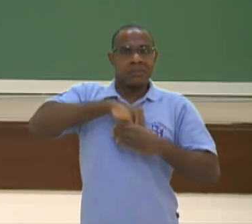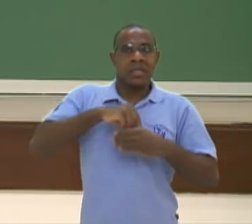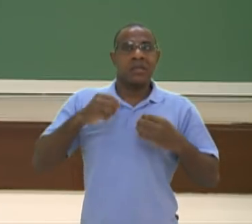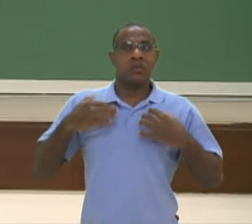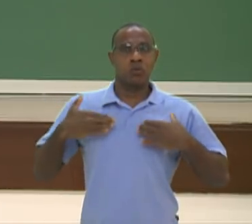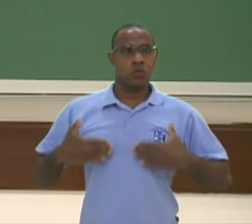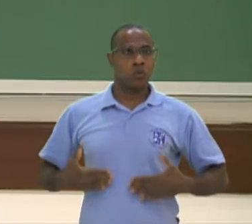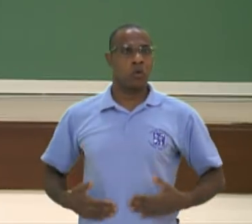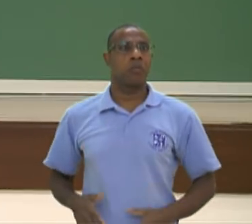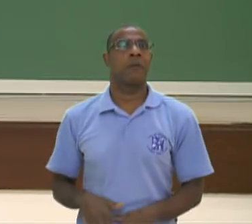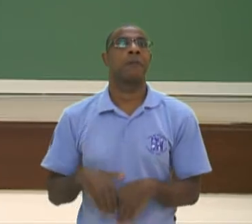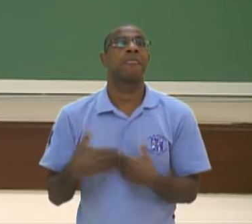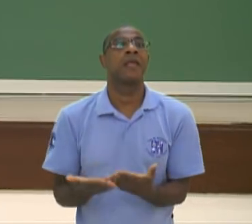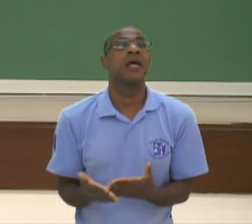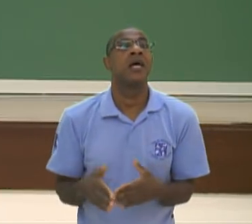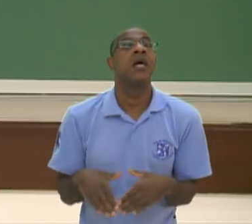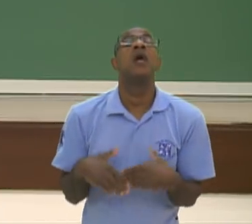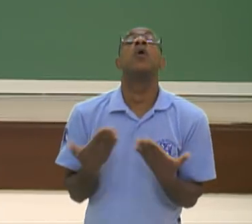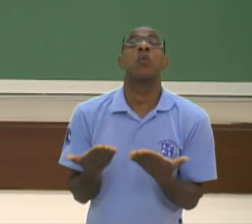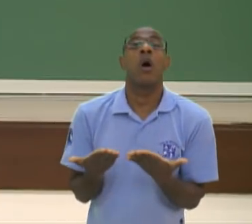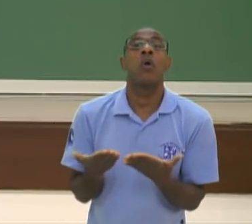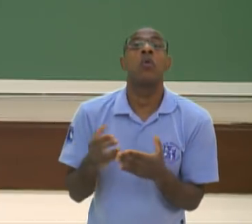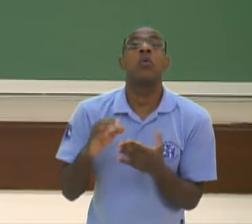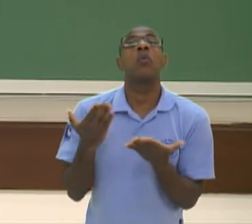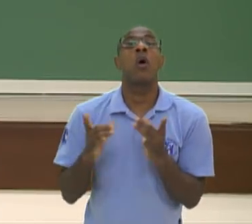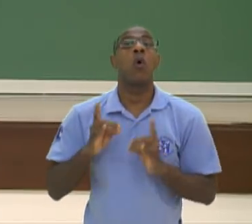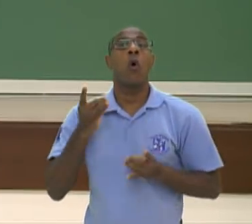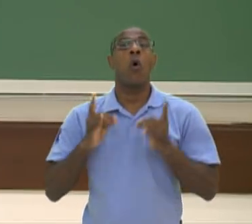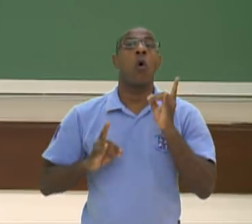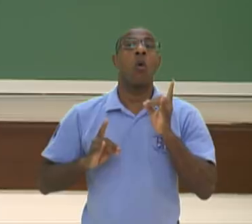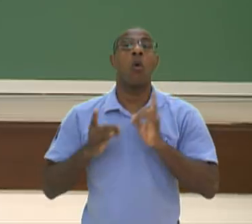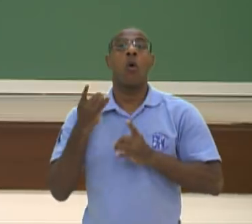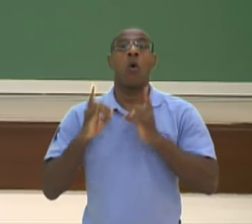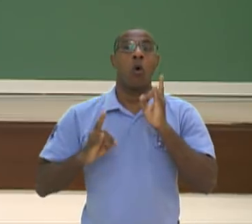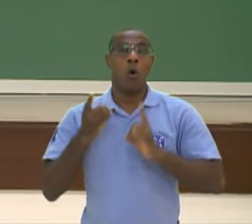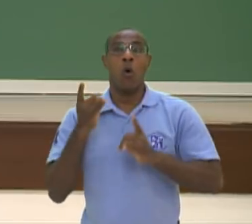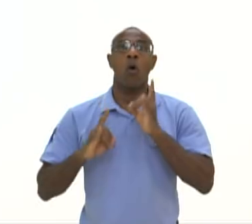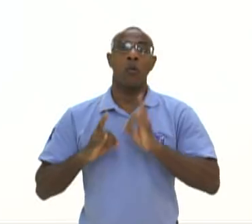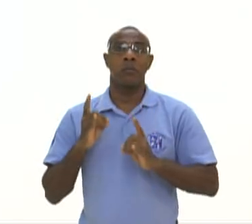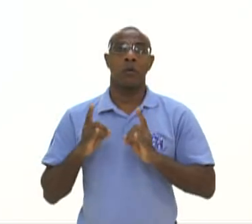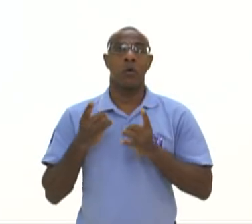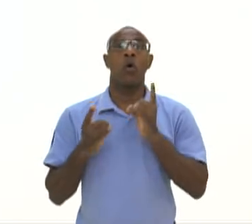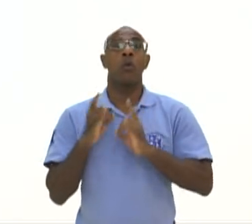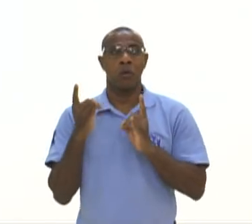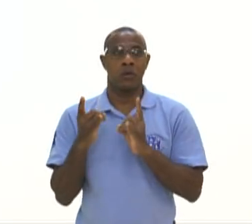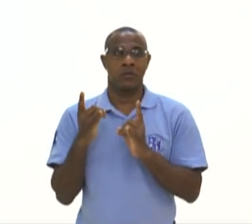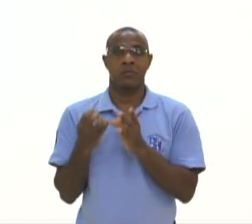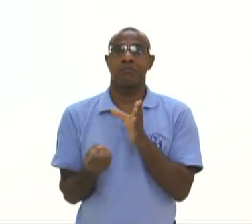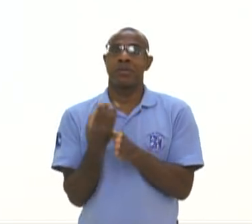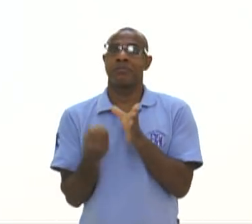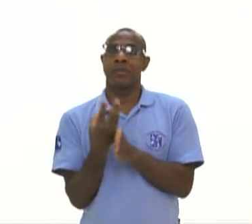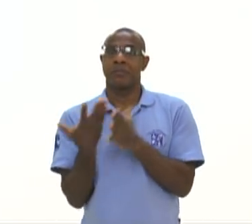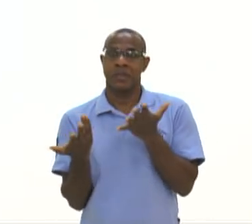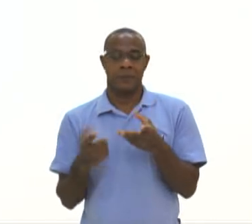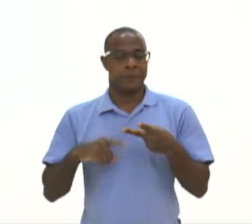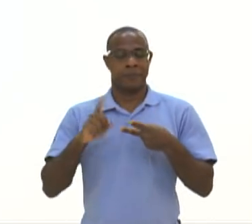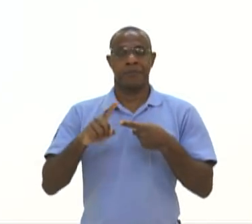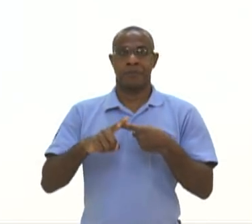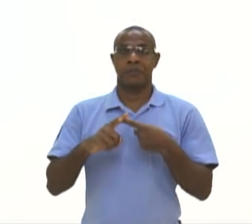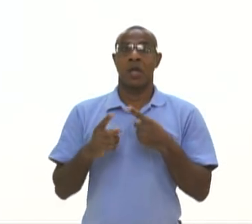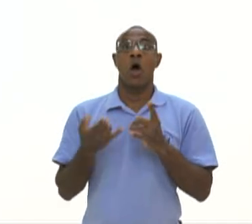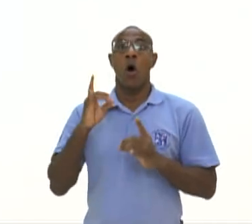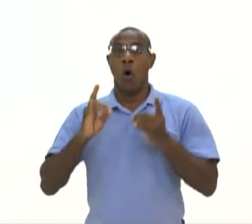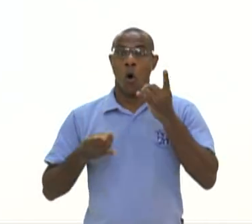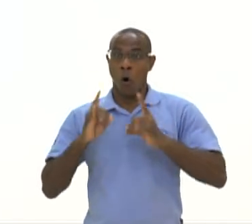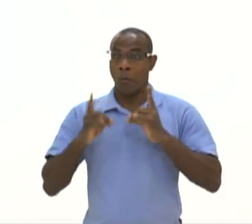são os hormônios que essa hipófise produz? Eu vou falar aqui os principais, tá? O hormônio do crescimento,